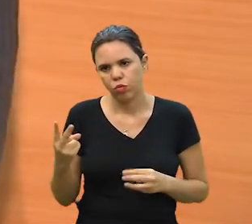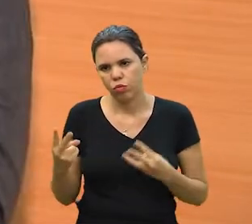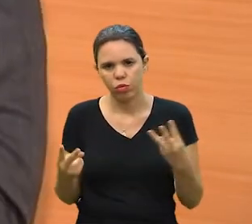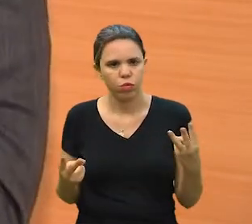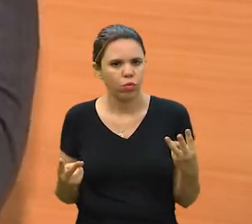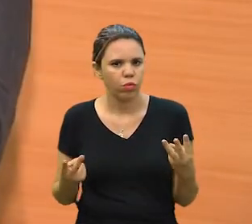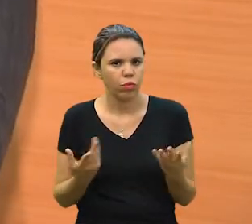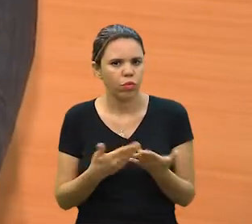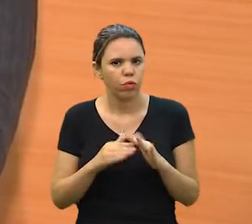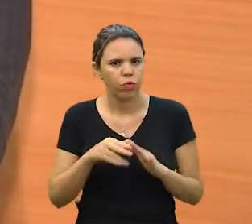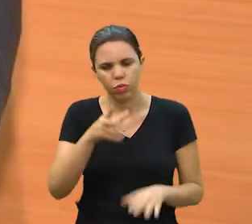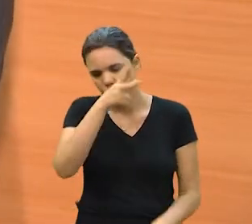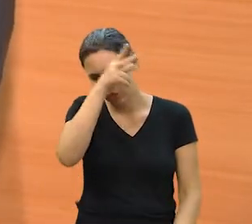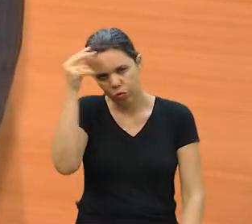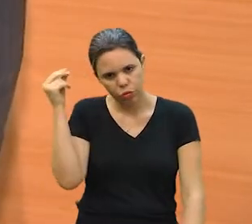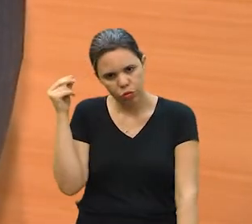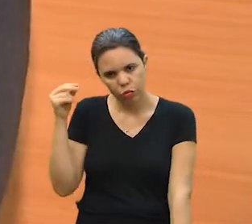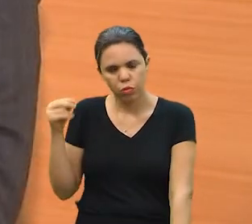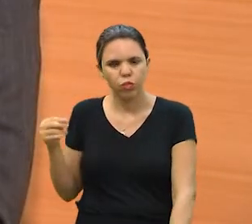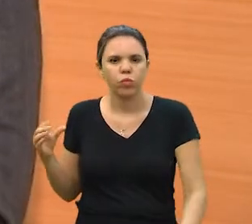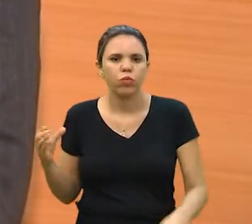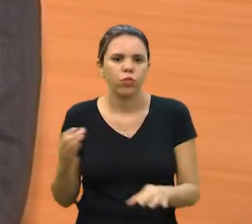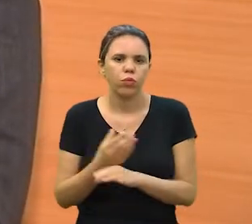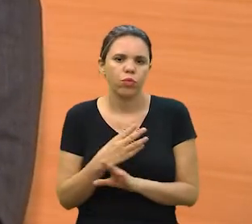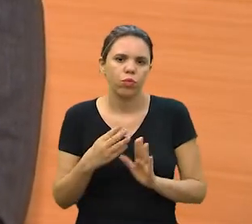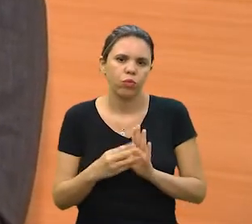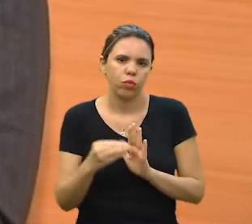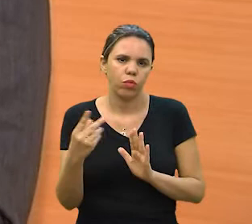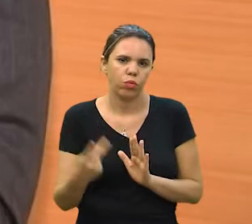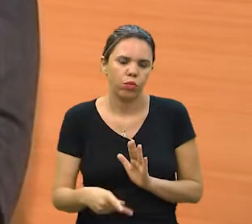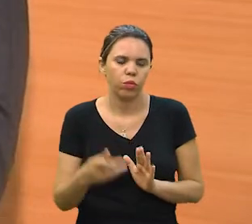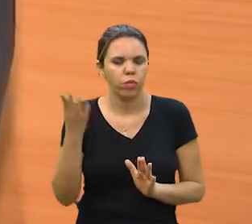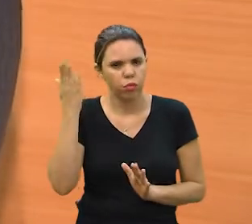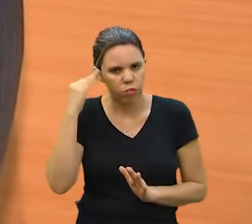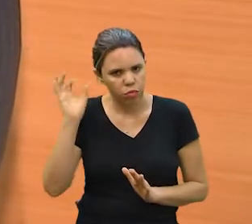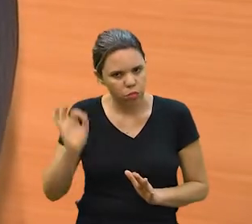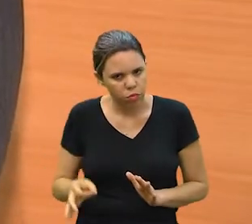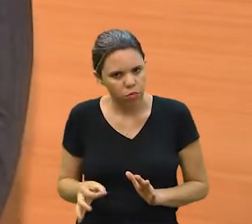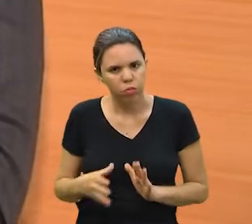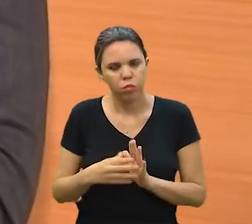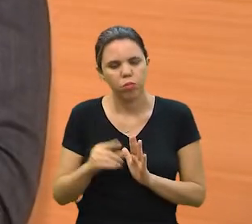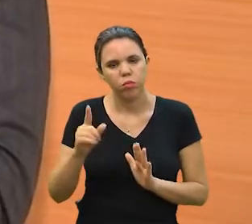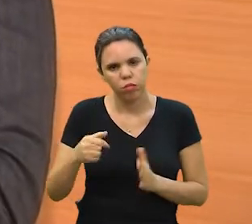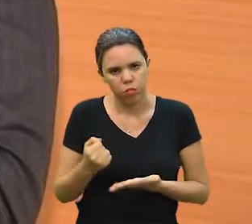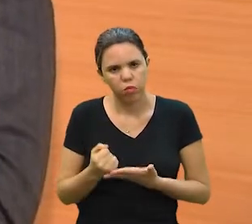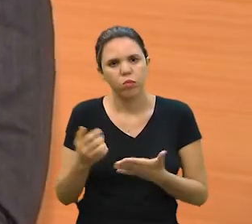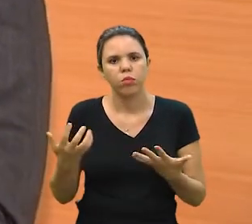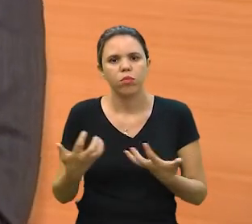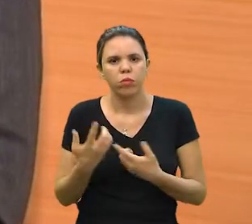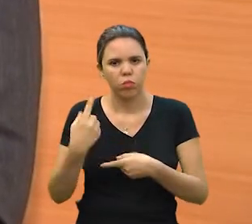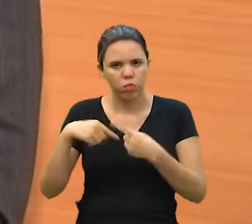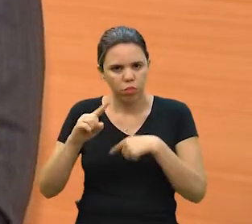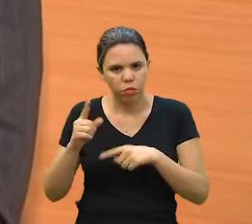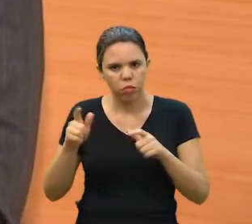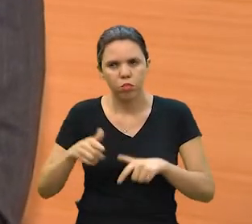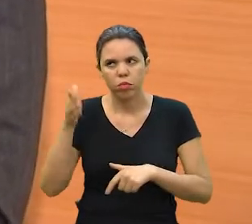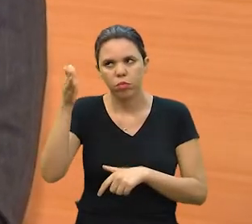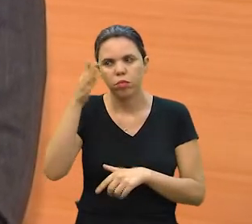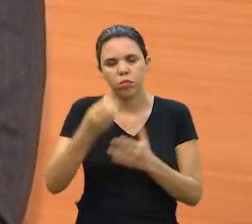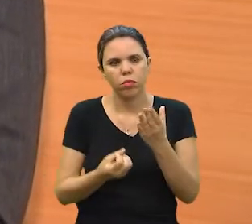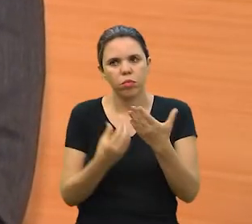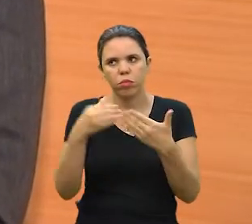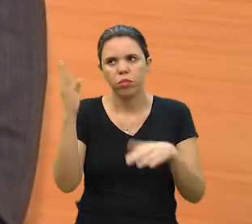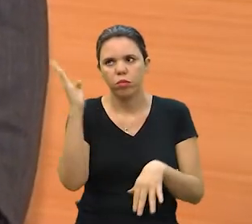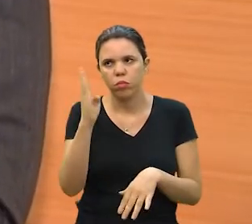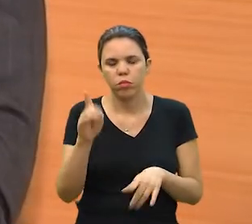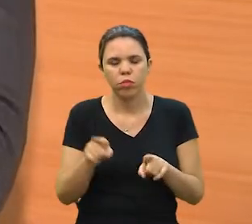duas, três escolas públicas totalmente nesse modelo. E eu tenho certeza que esse modelo é um modelo de sucesso. Onde ele foi implantado